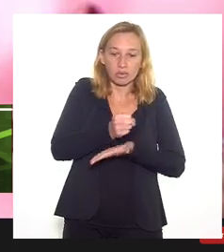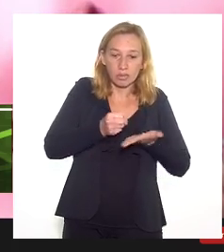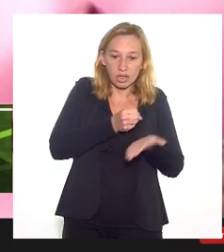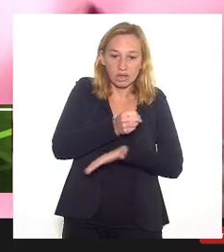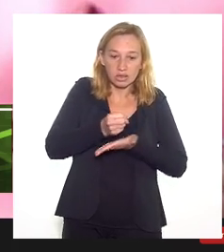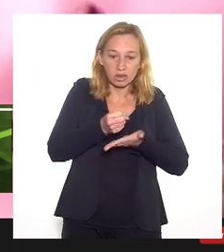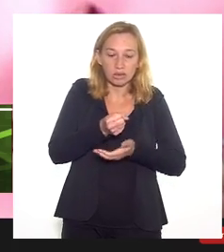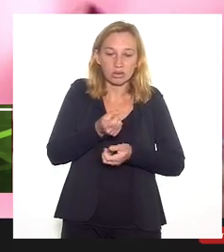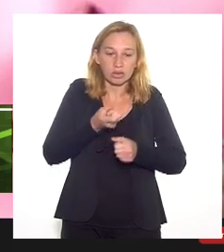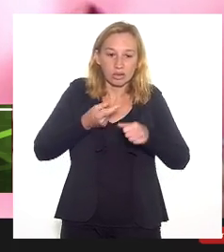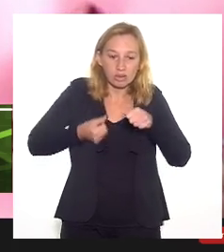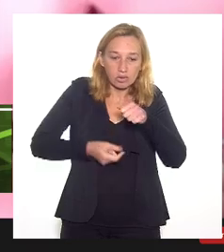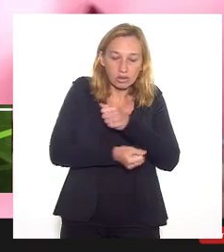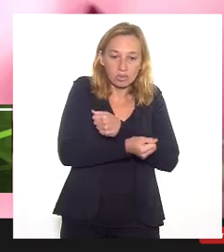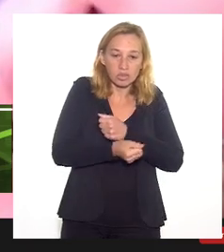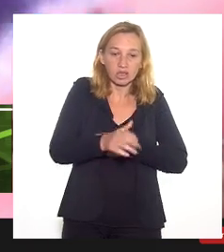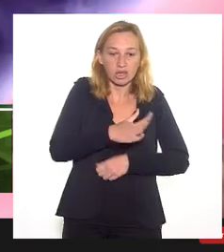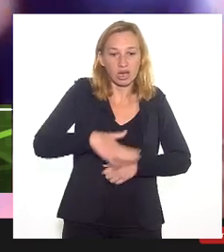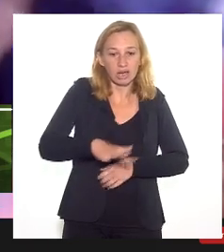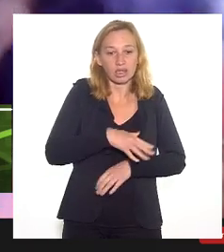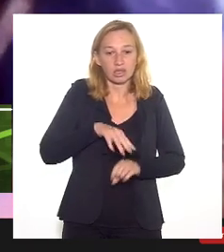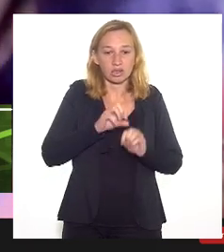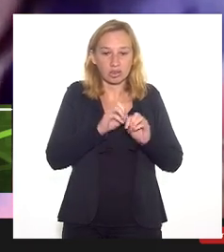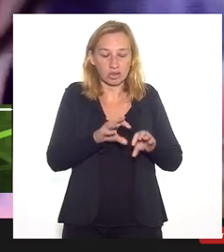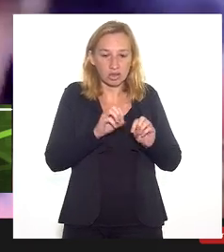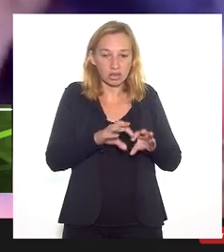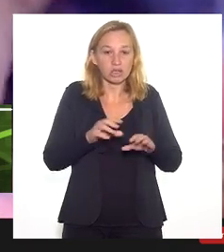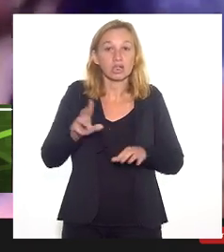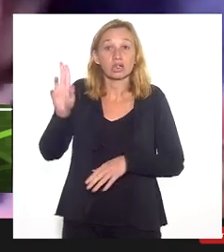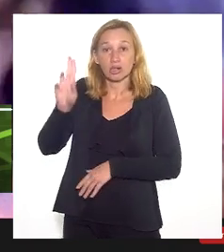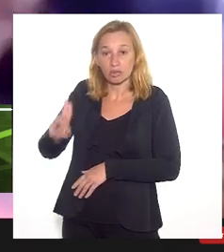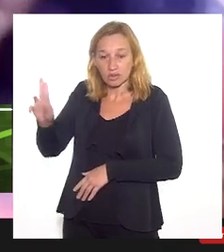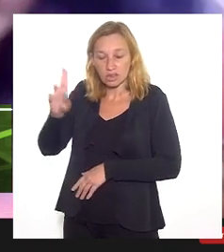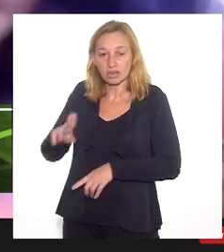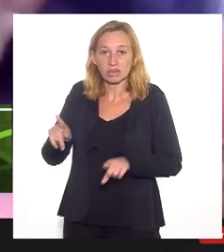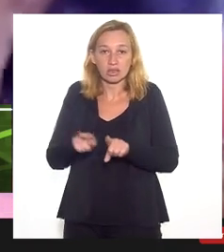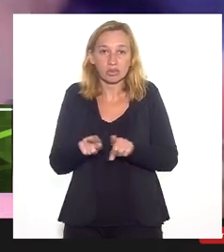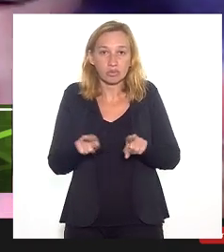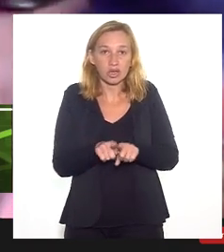ao financiamento da educação ao financiamento da universidade mas